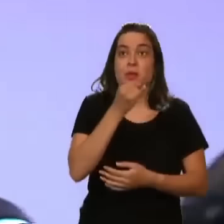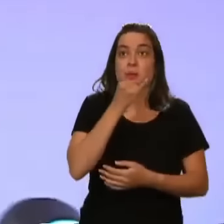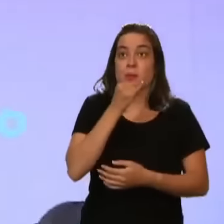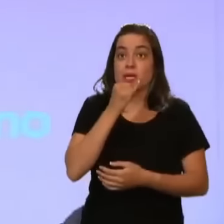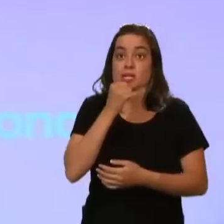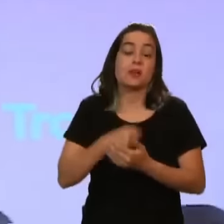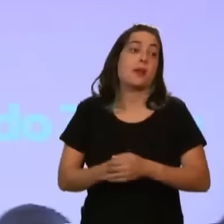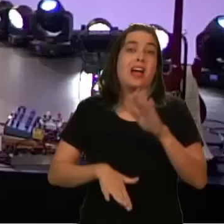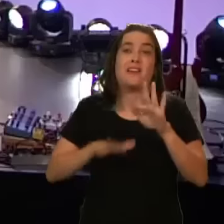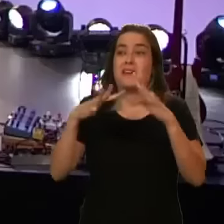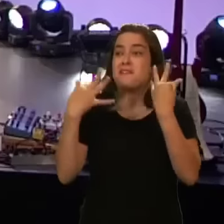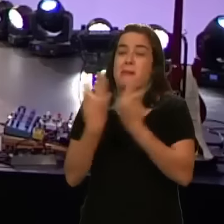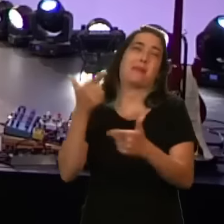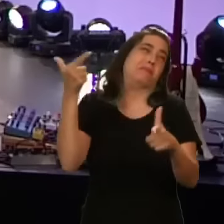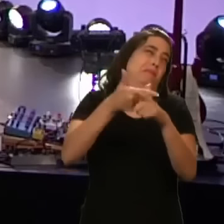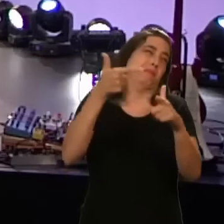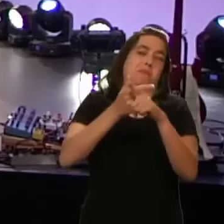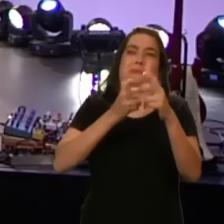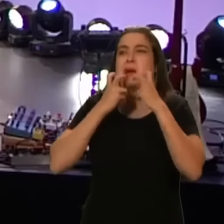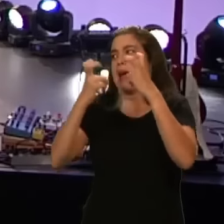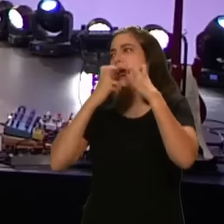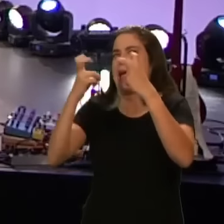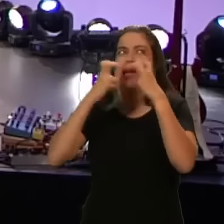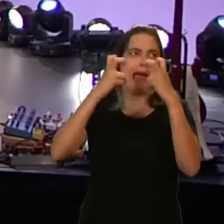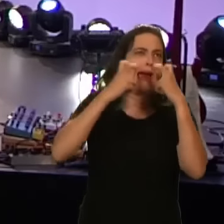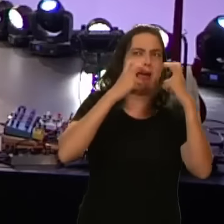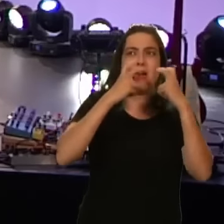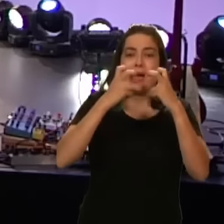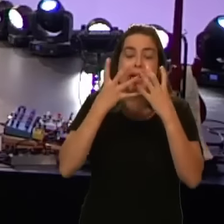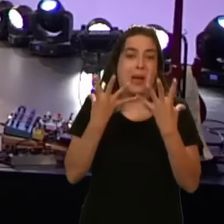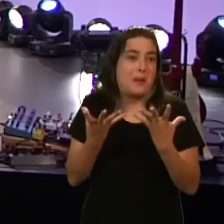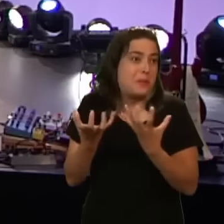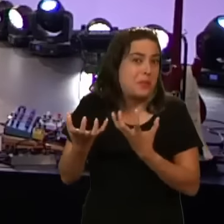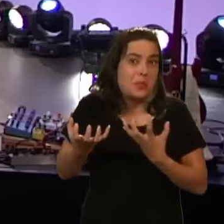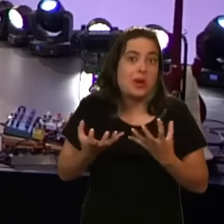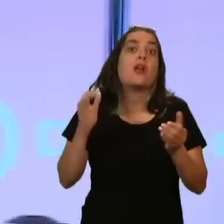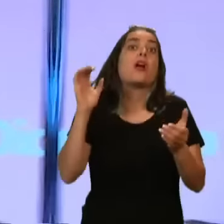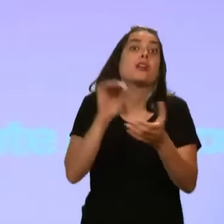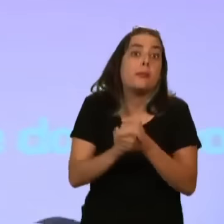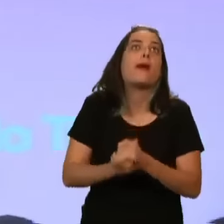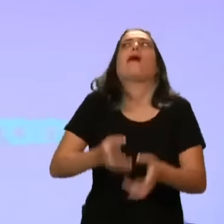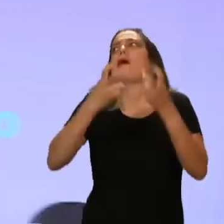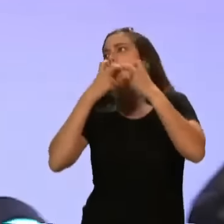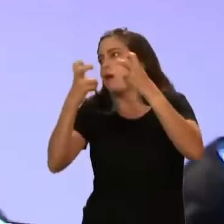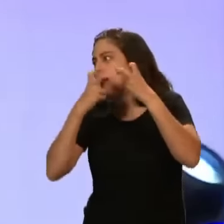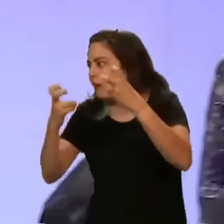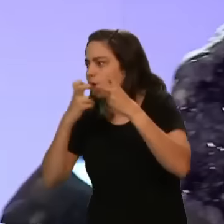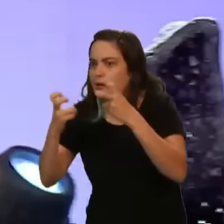a mão, mas é gritaria. Você aprendeu o que é gritaria. Quando você casa, o que acontece?